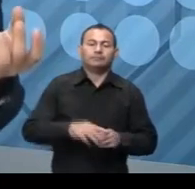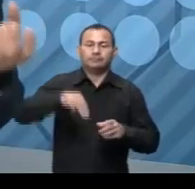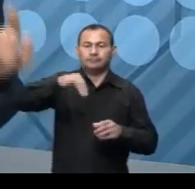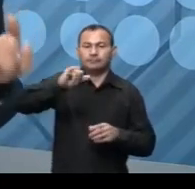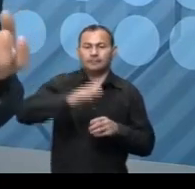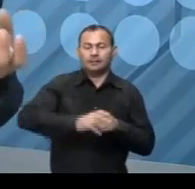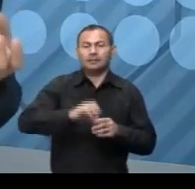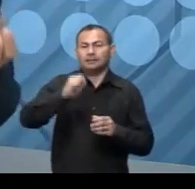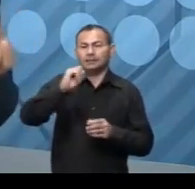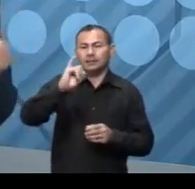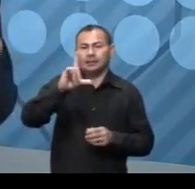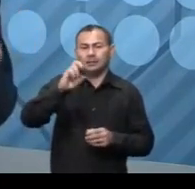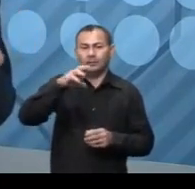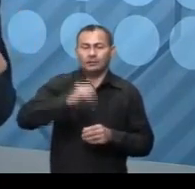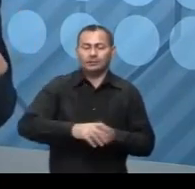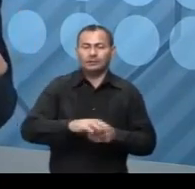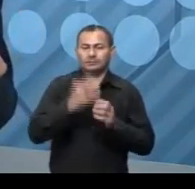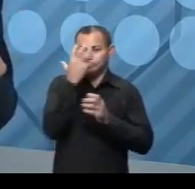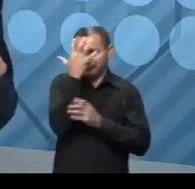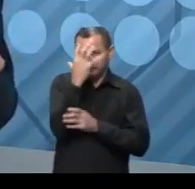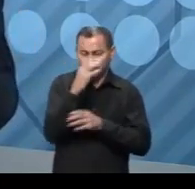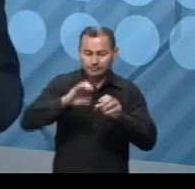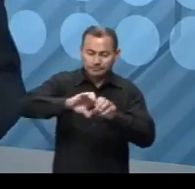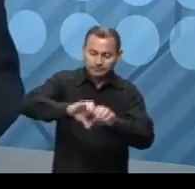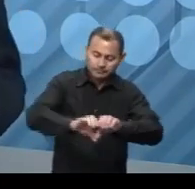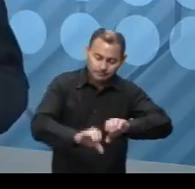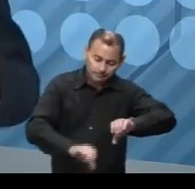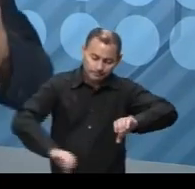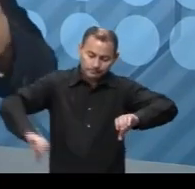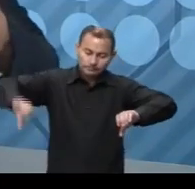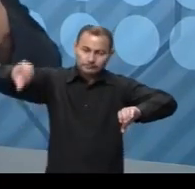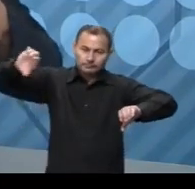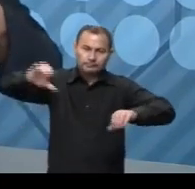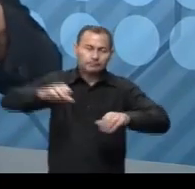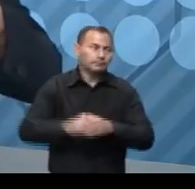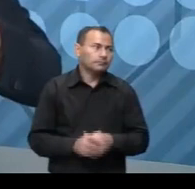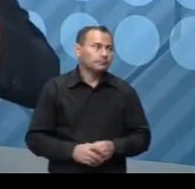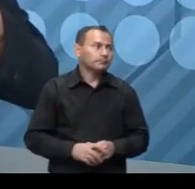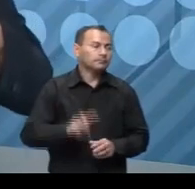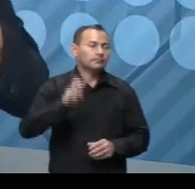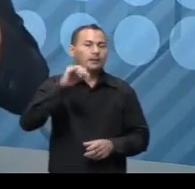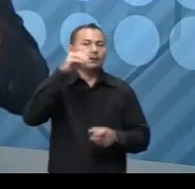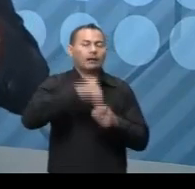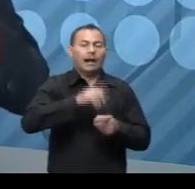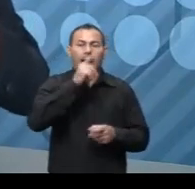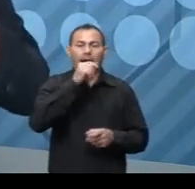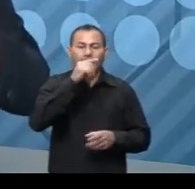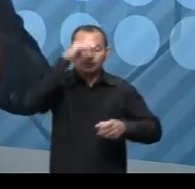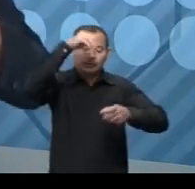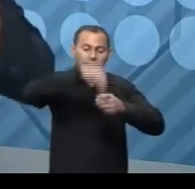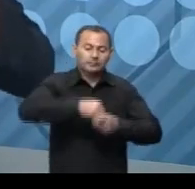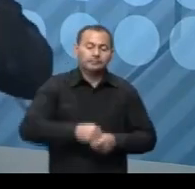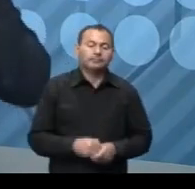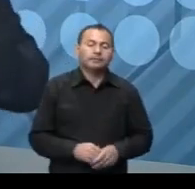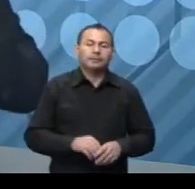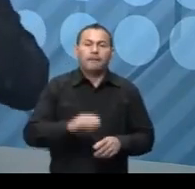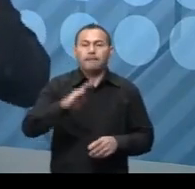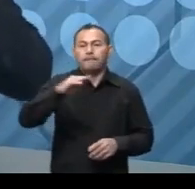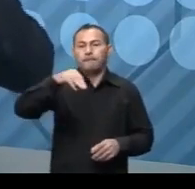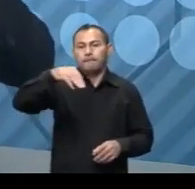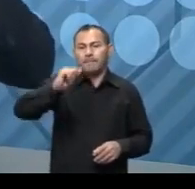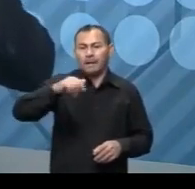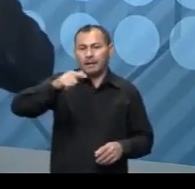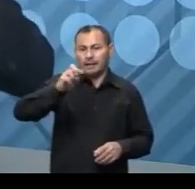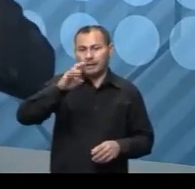mangueira de silicone, transparente de preferência, e você vai colocar água dentro dela e essa